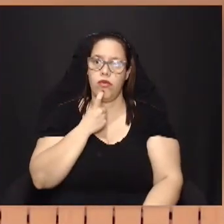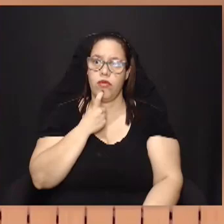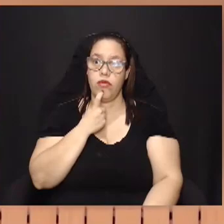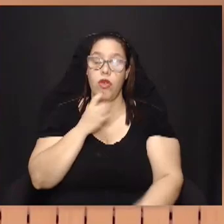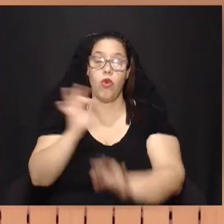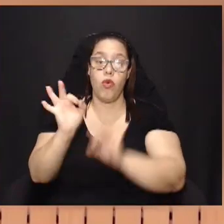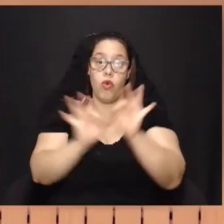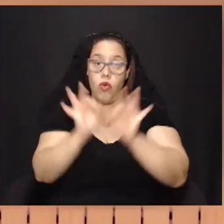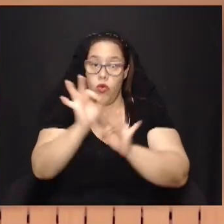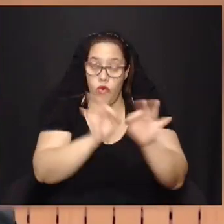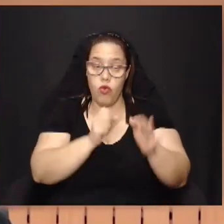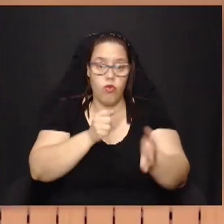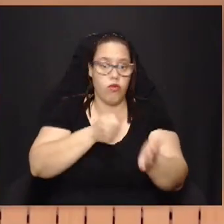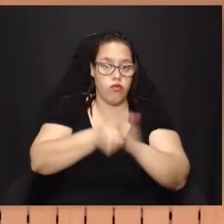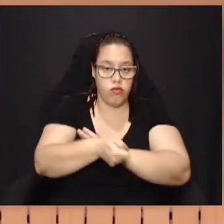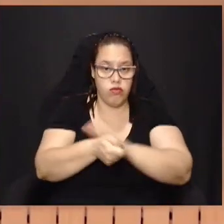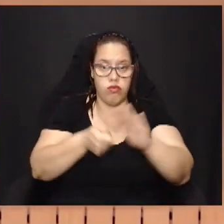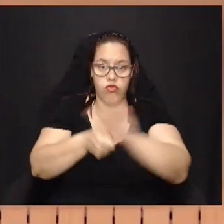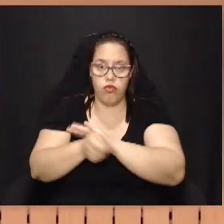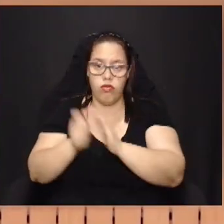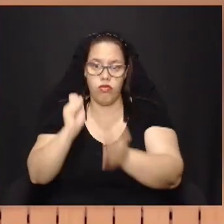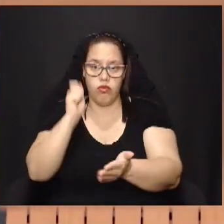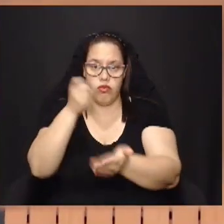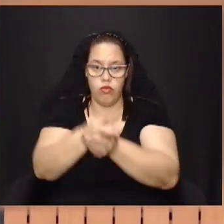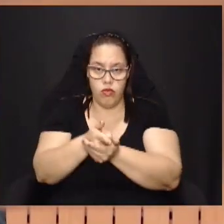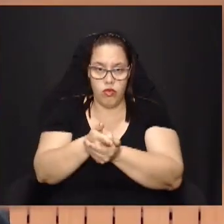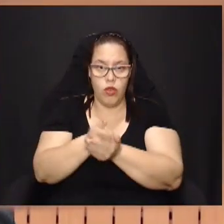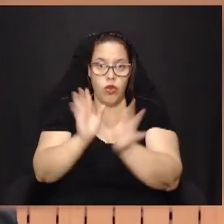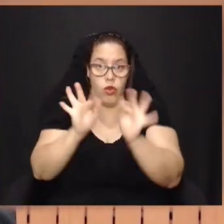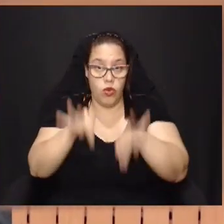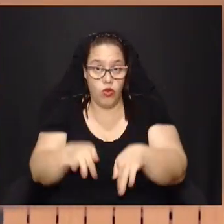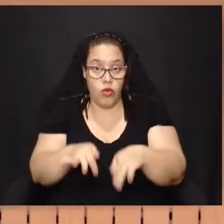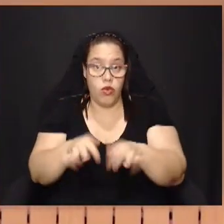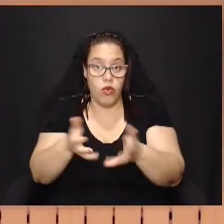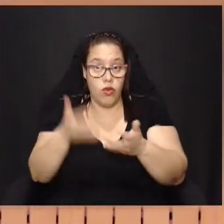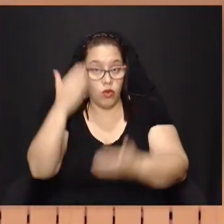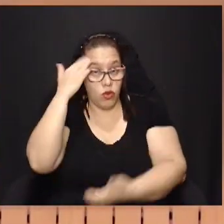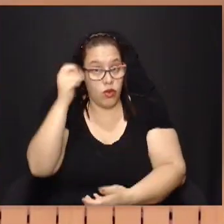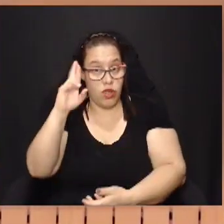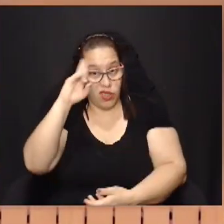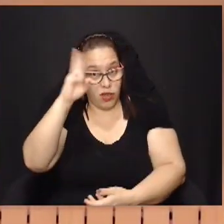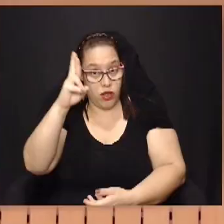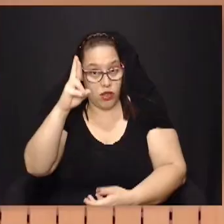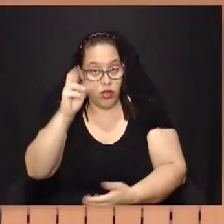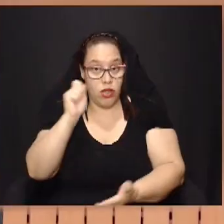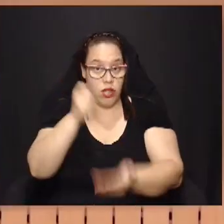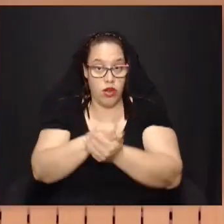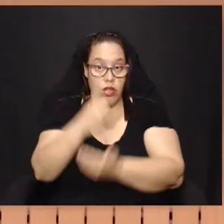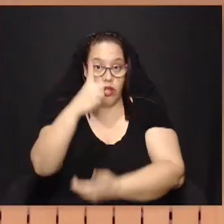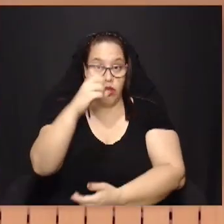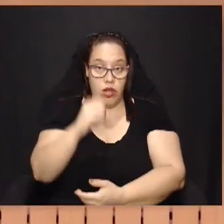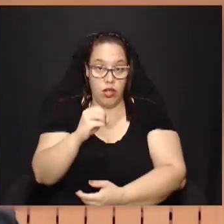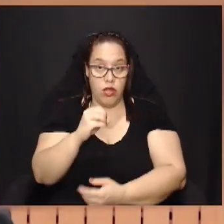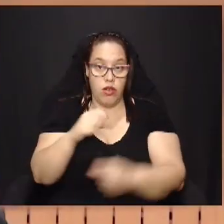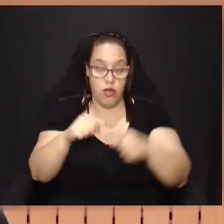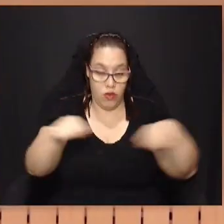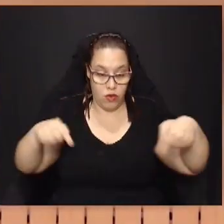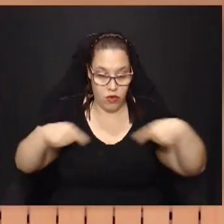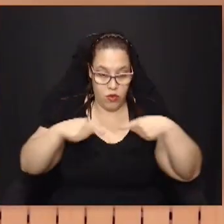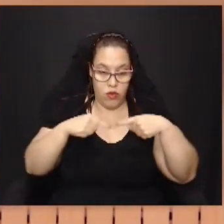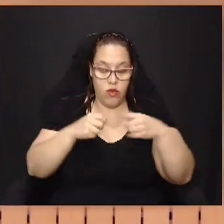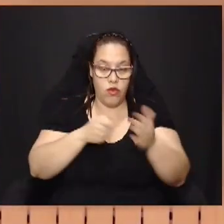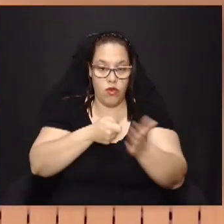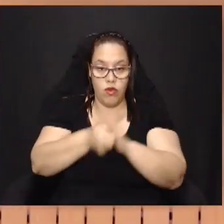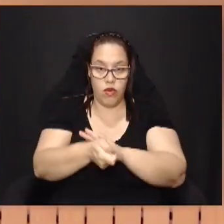eu estou finalizando aqui, eu quero saber do senhor. Eu vou comprar 10 lotes porque eu quero investir, isso é investidor. Não estou